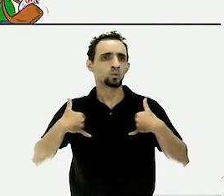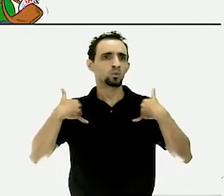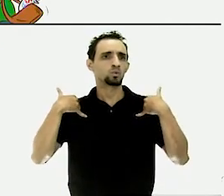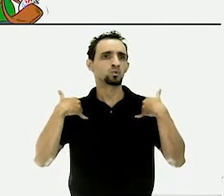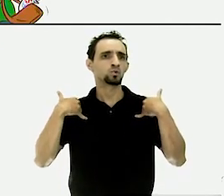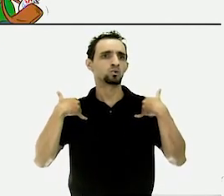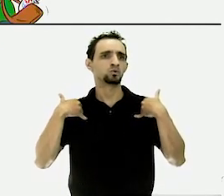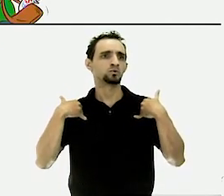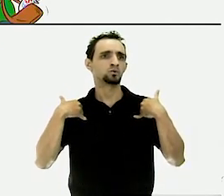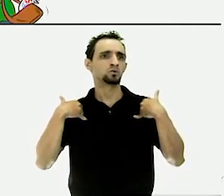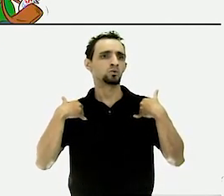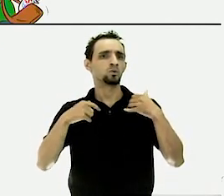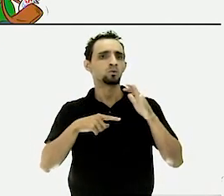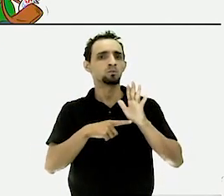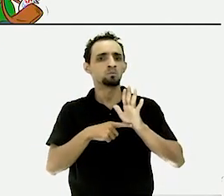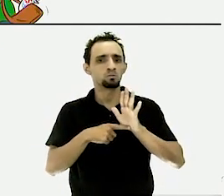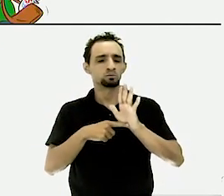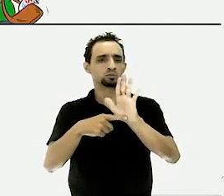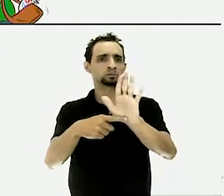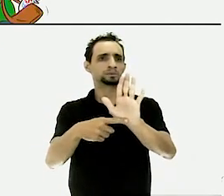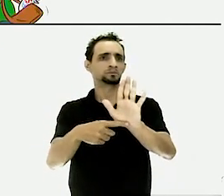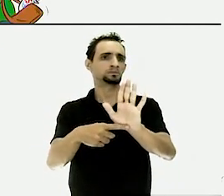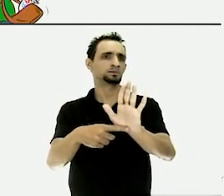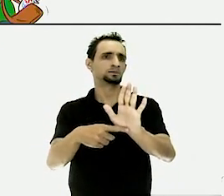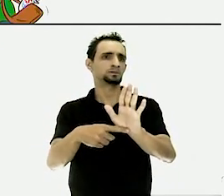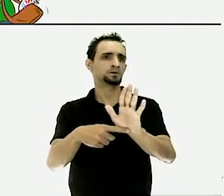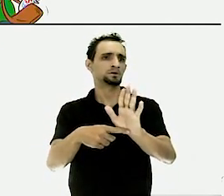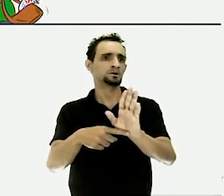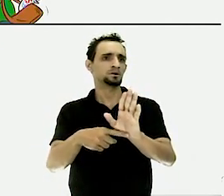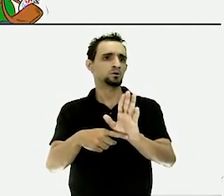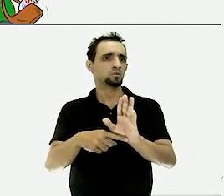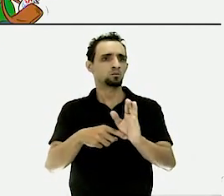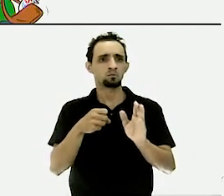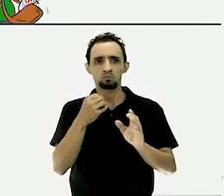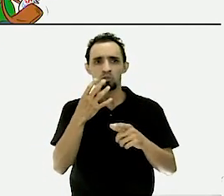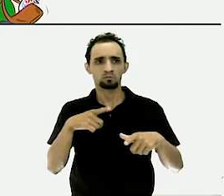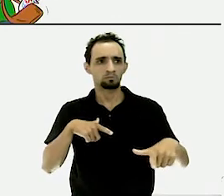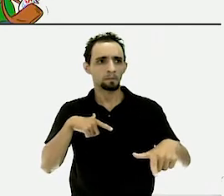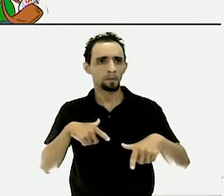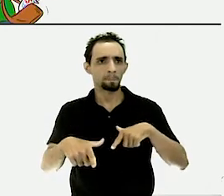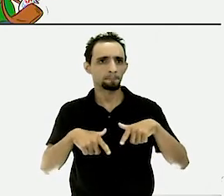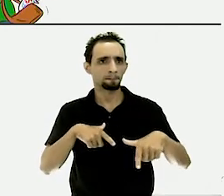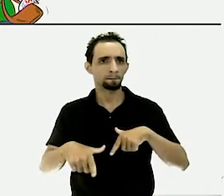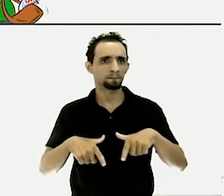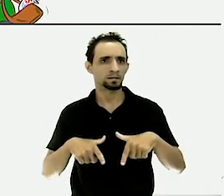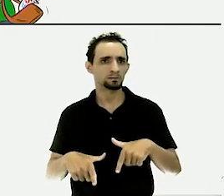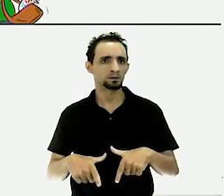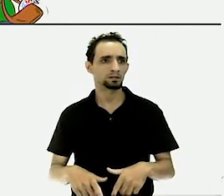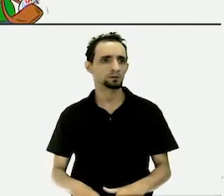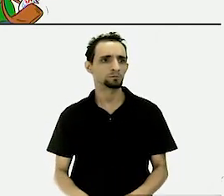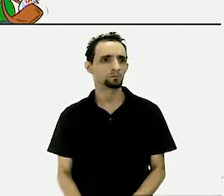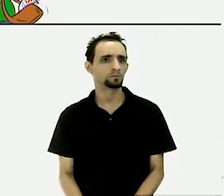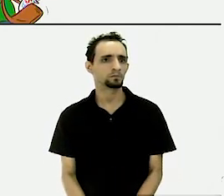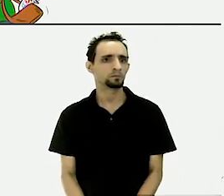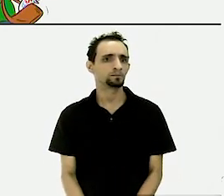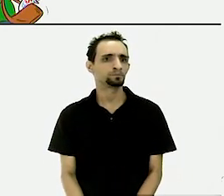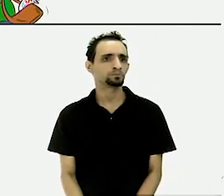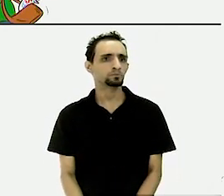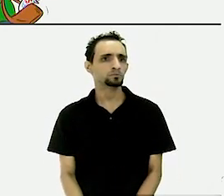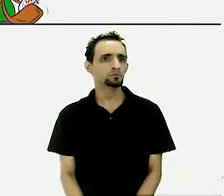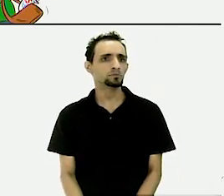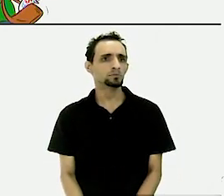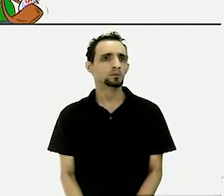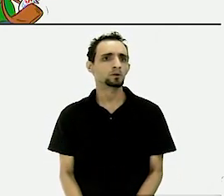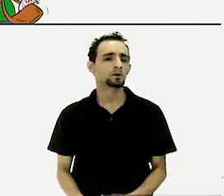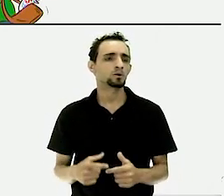não sabem, quando uma criança tem um problema de engasgamento, exige toda uma técnica para